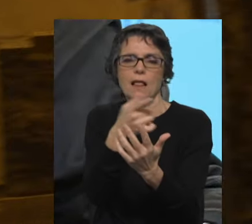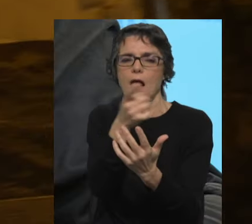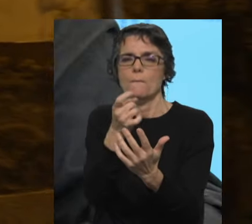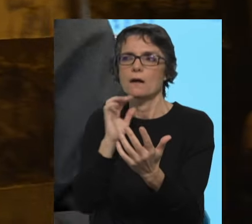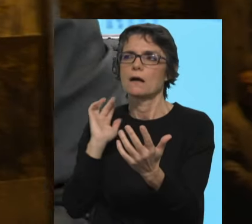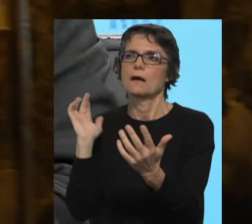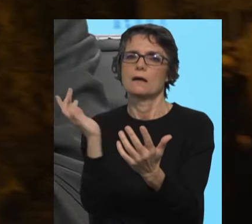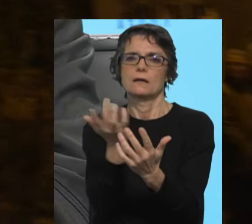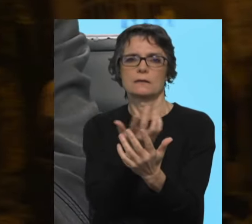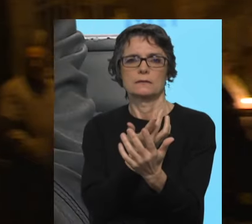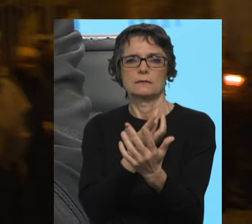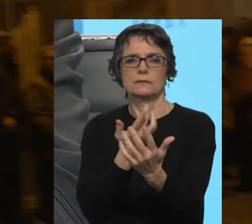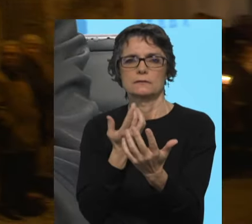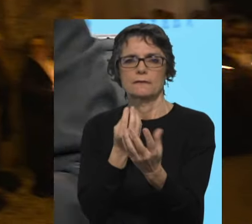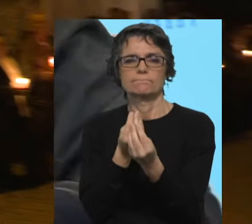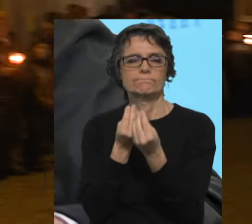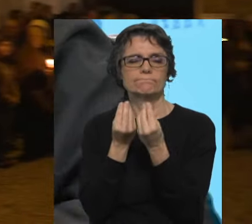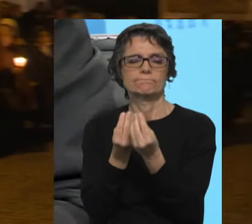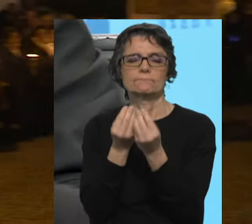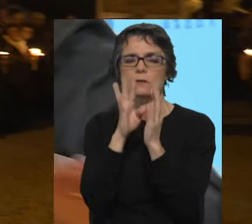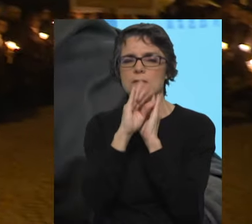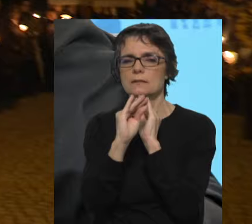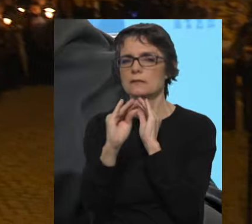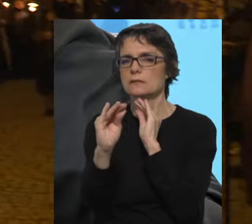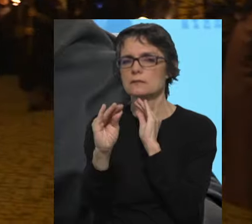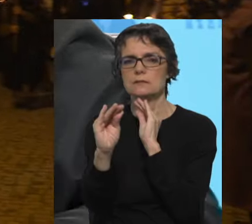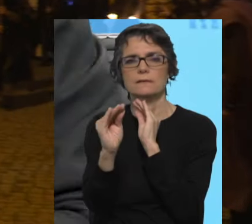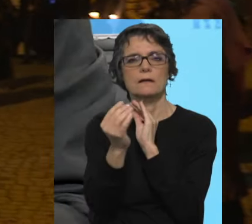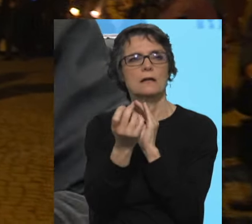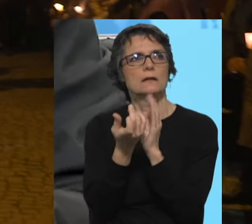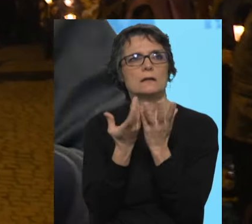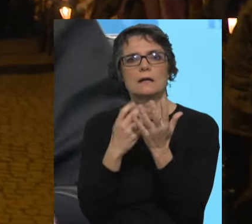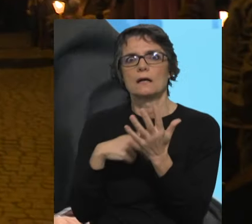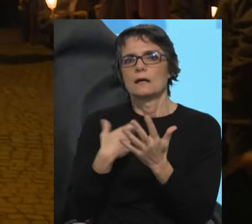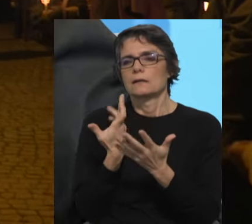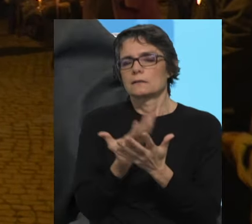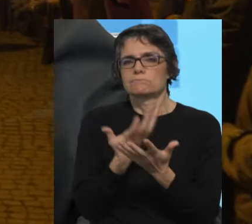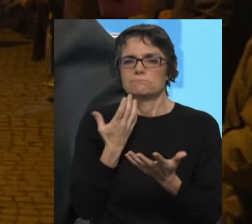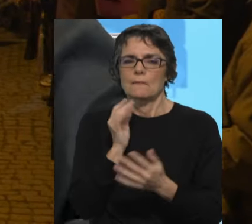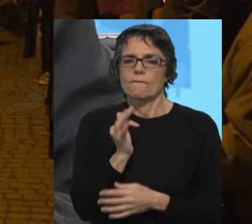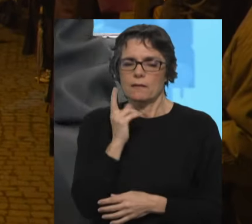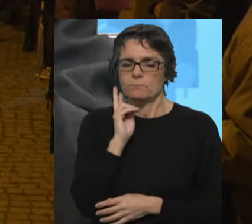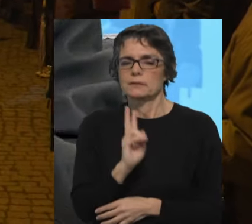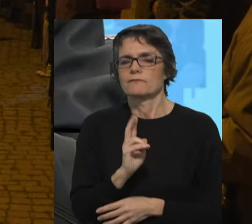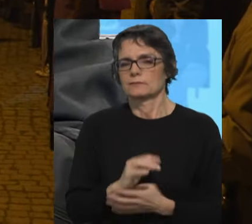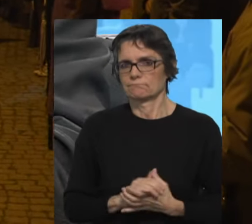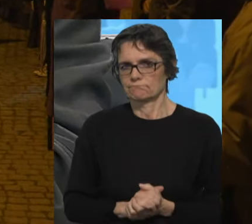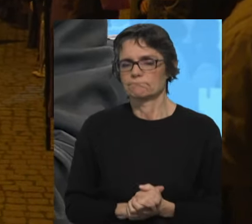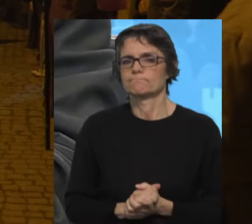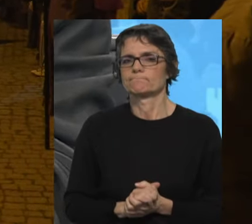das pessoas todas no máximo de silêncio um silêncio deiro fala Vena assistir a isso como é